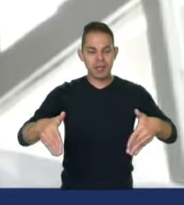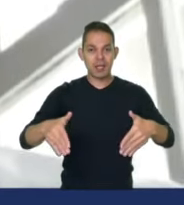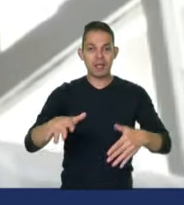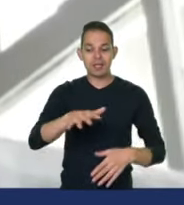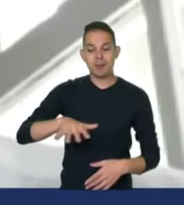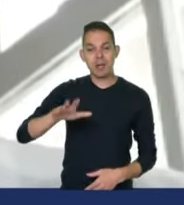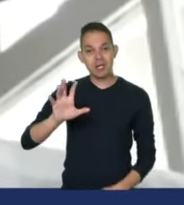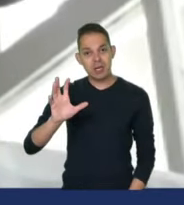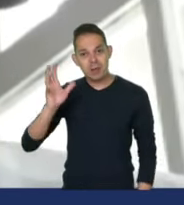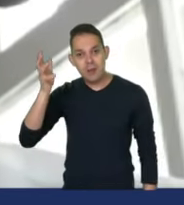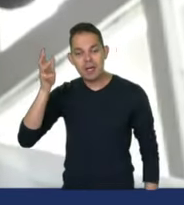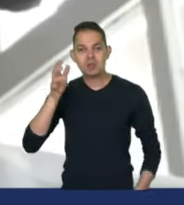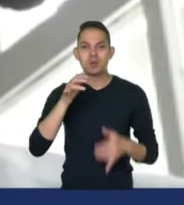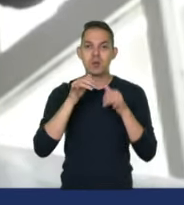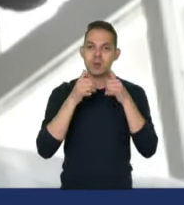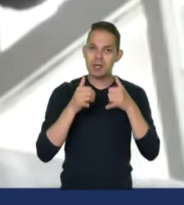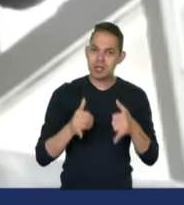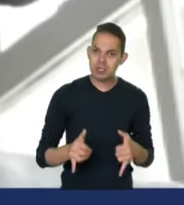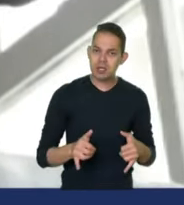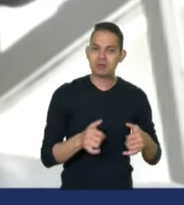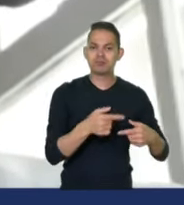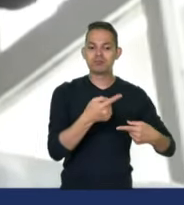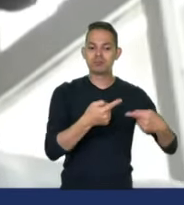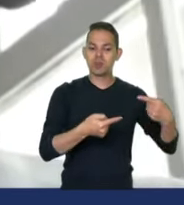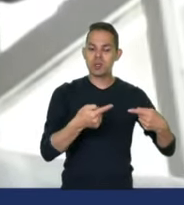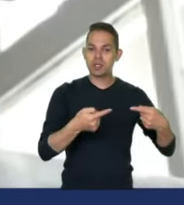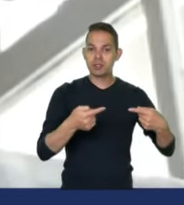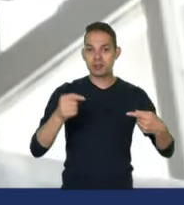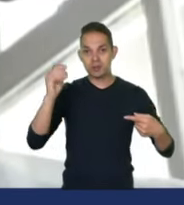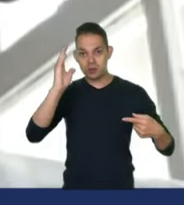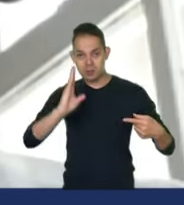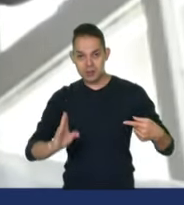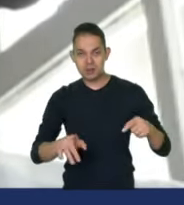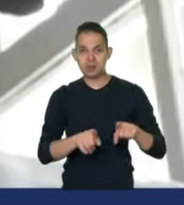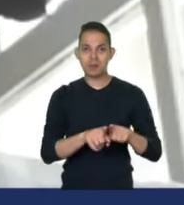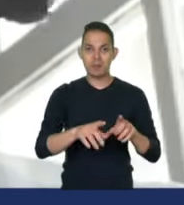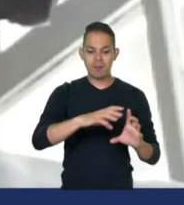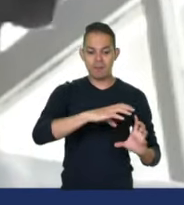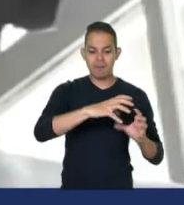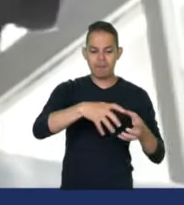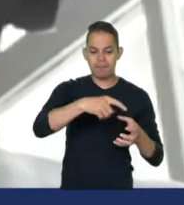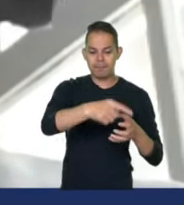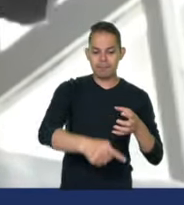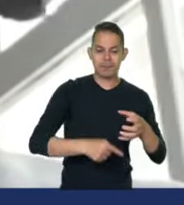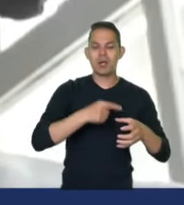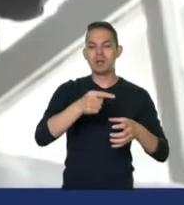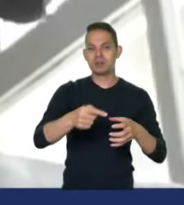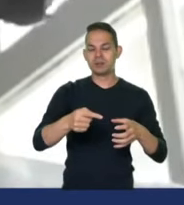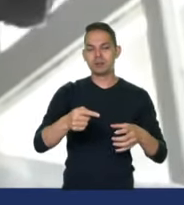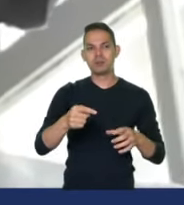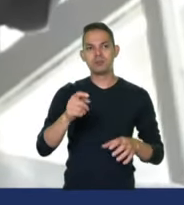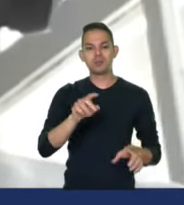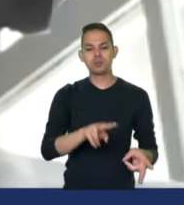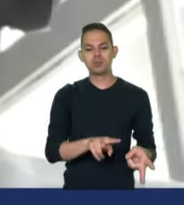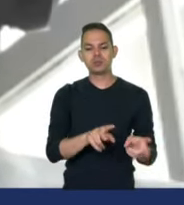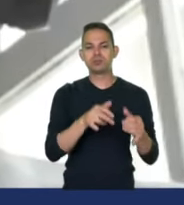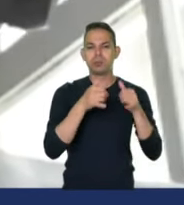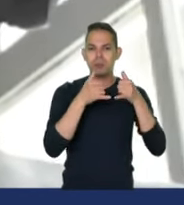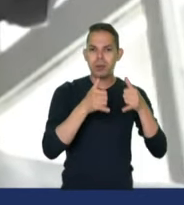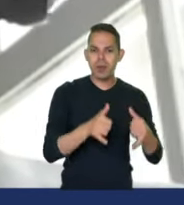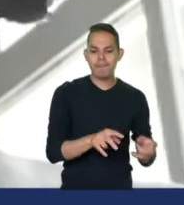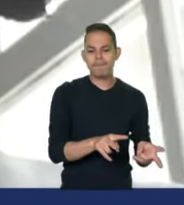climático, energético e geopolítico nacional e global. Então, pensar um modelo de transição energética